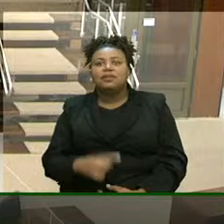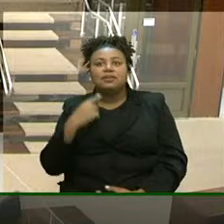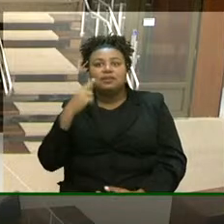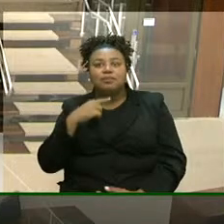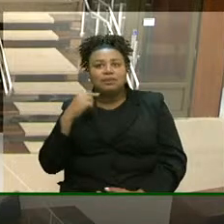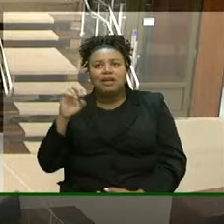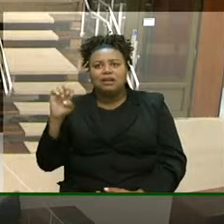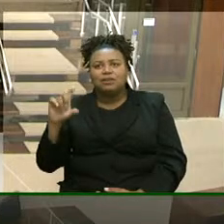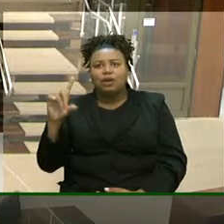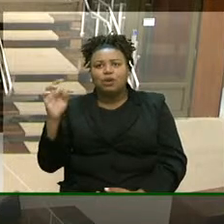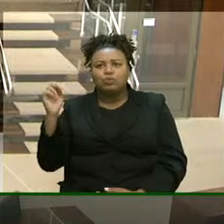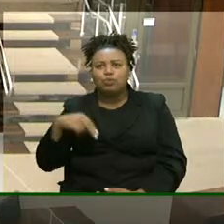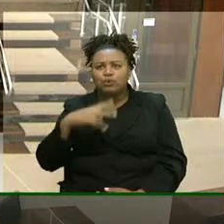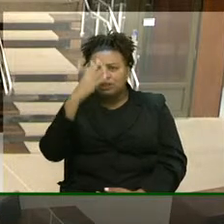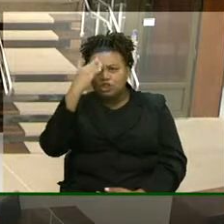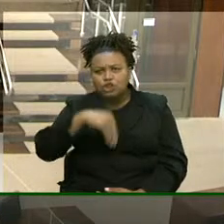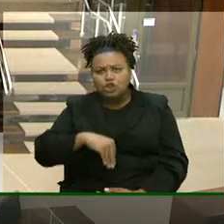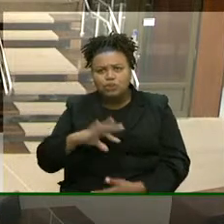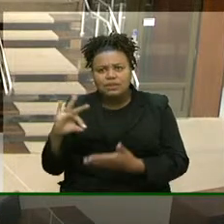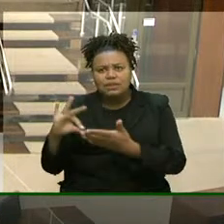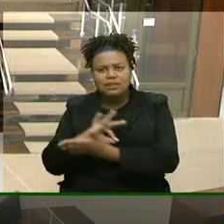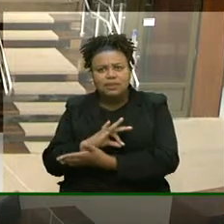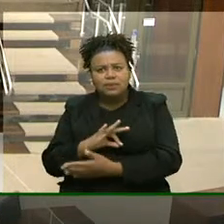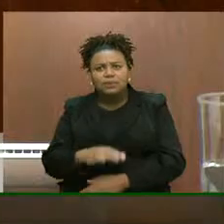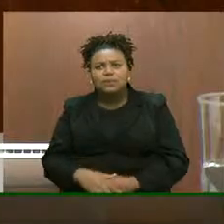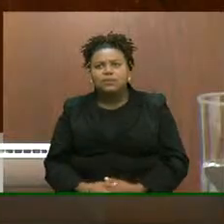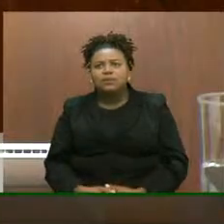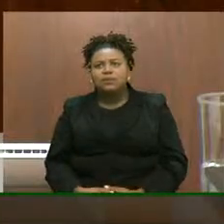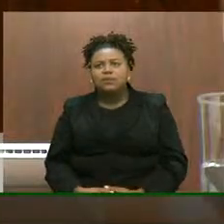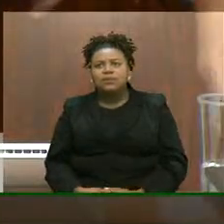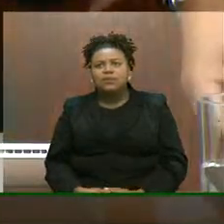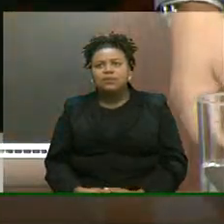Deputado Elton, Vossa Excelência desistiu da inscrição?